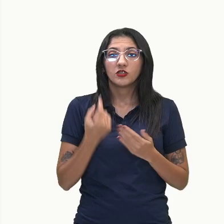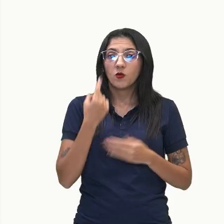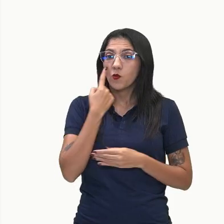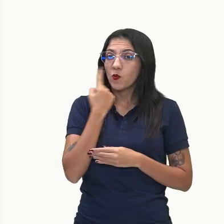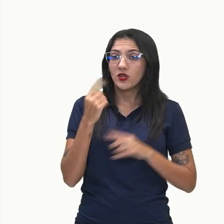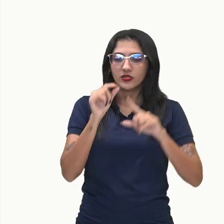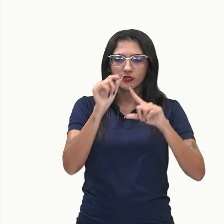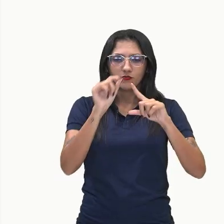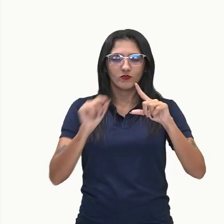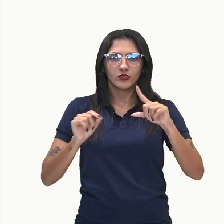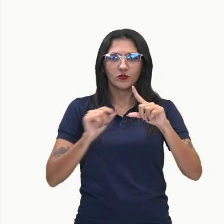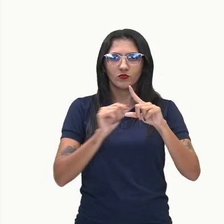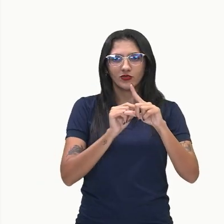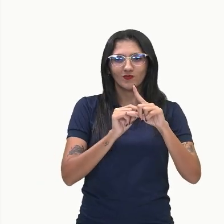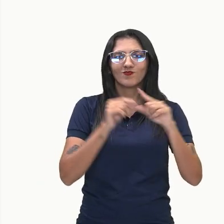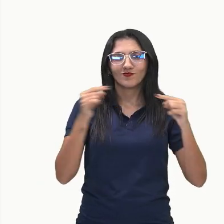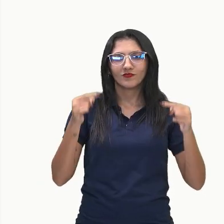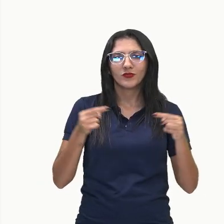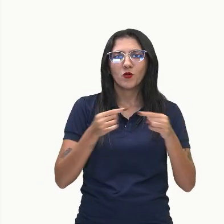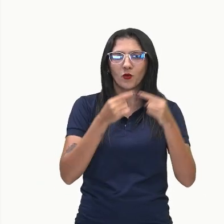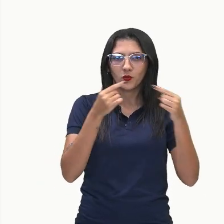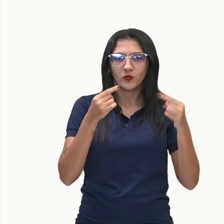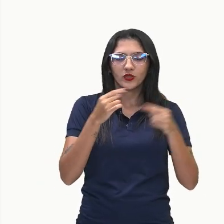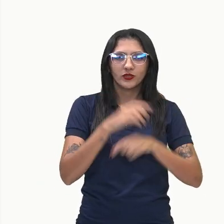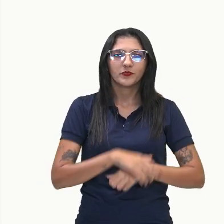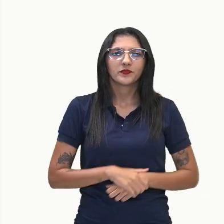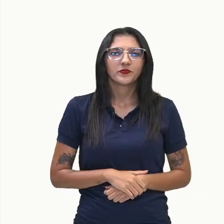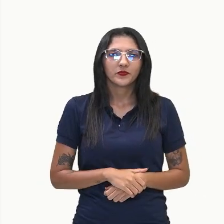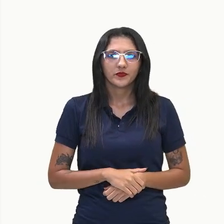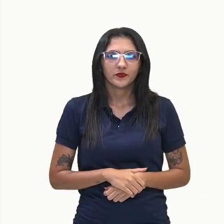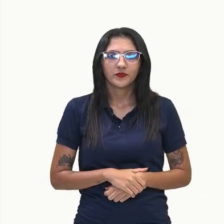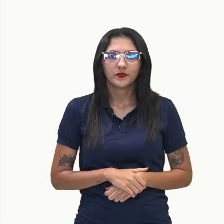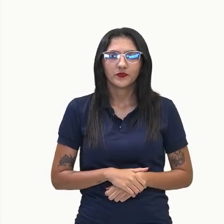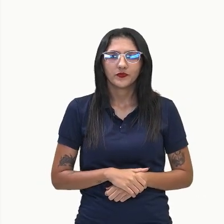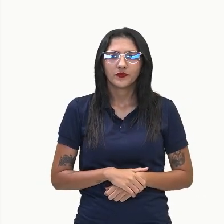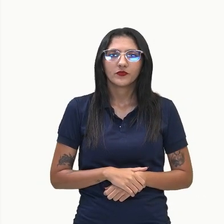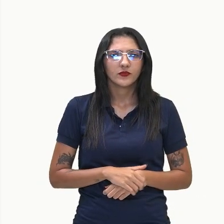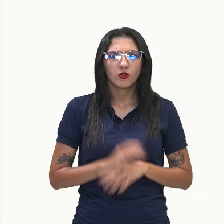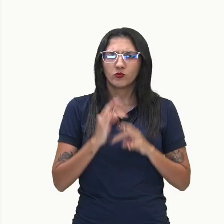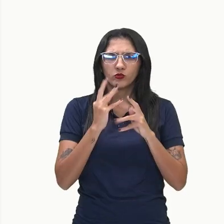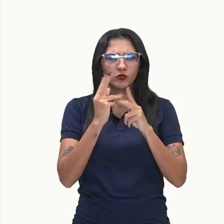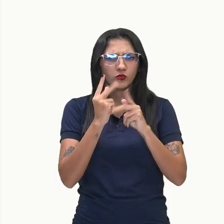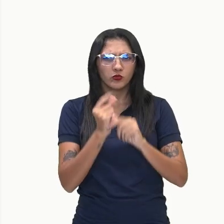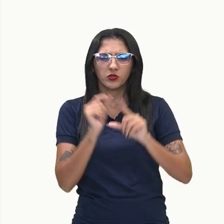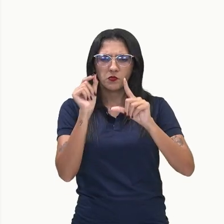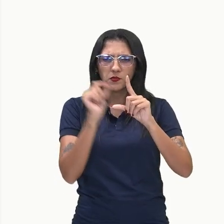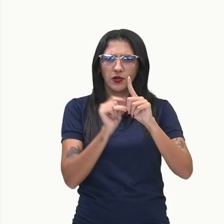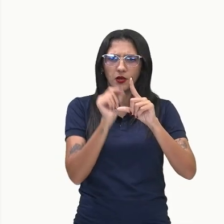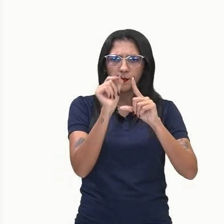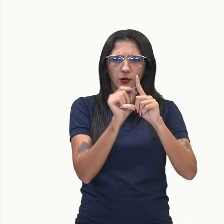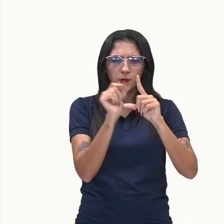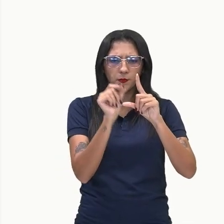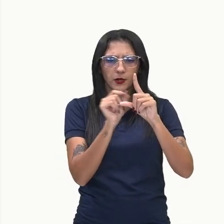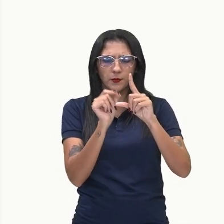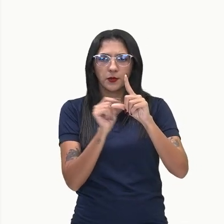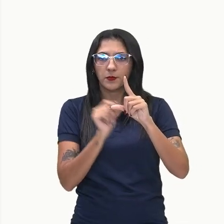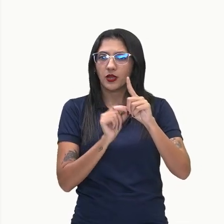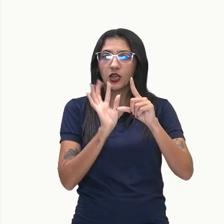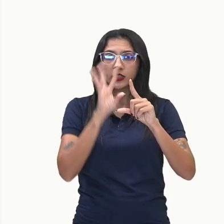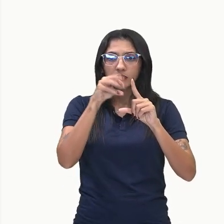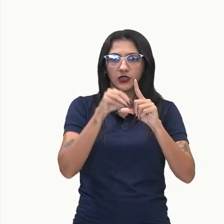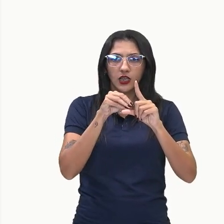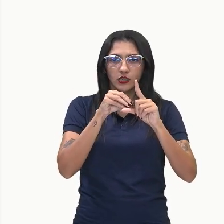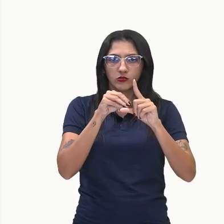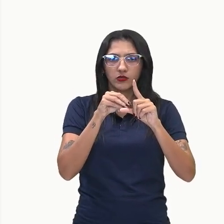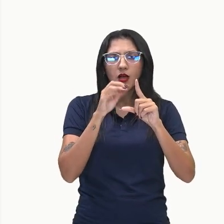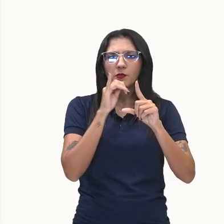é um polígono convexo, tá bom? Então, todos os pontos que eu pego aqui, ó, ninguém vai estar fora. Ah, professor, eu